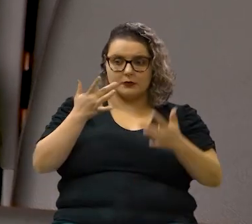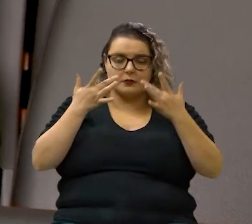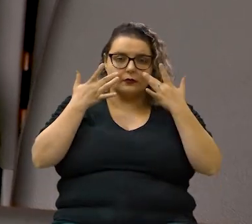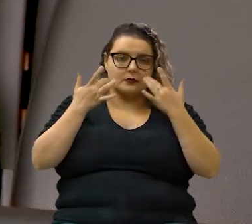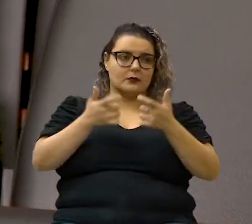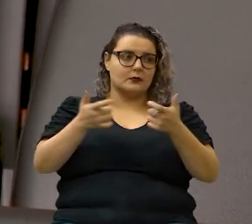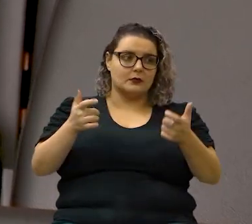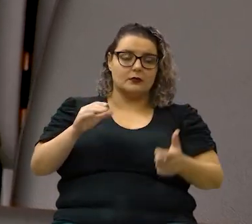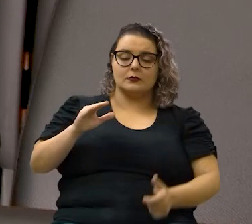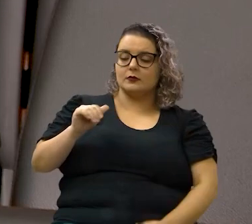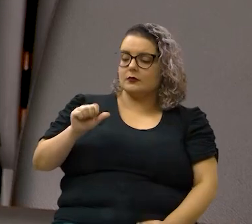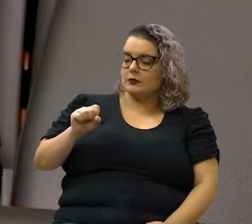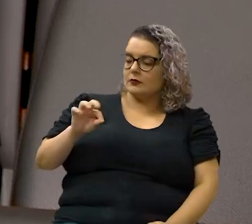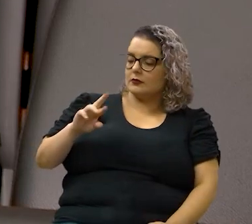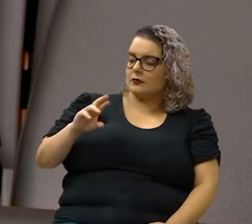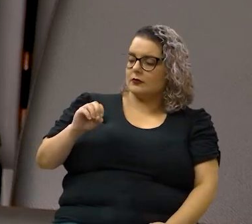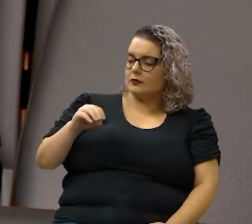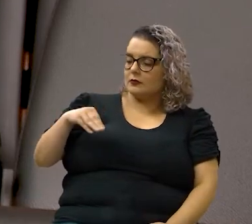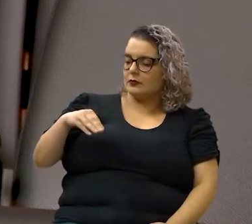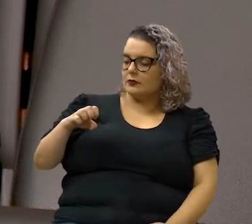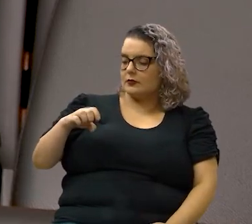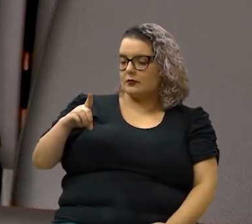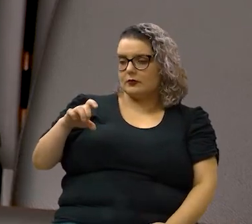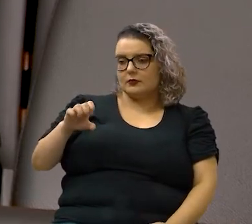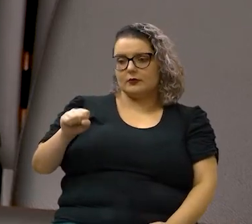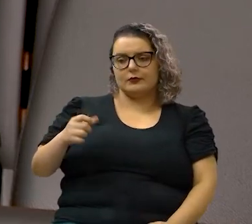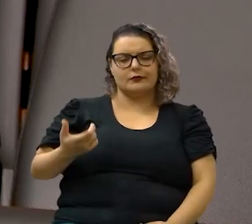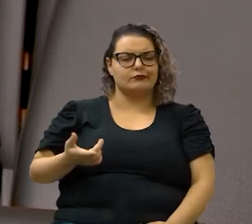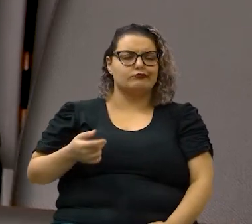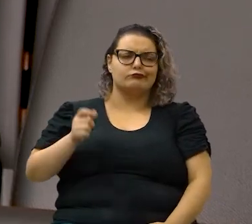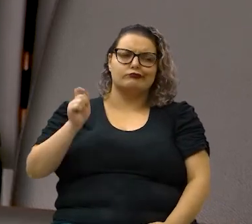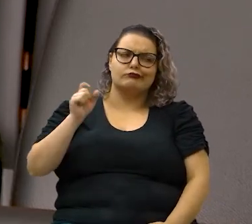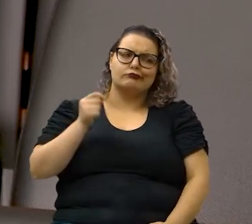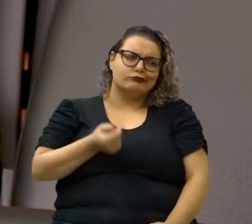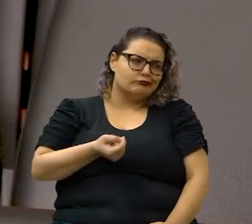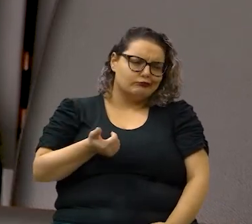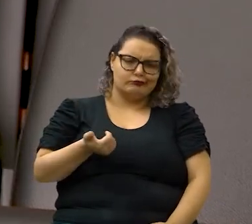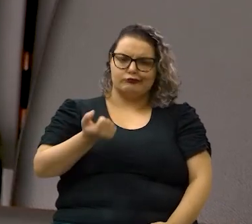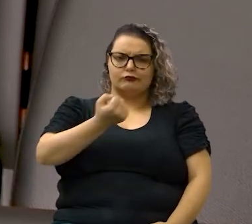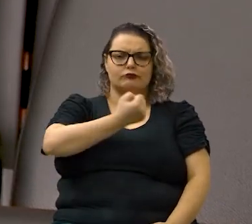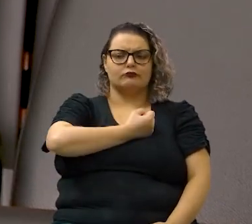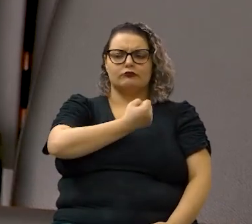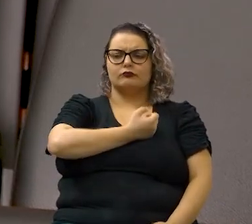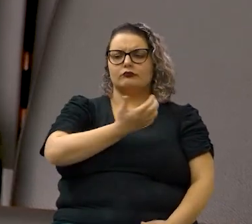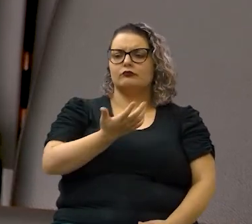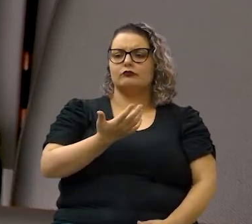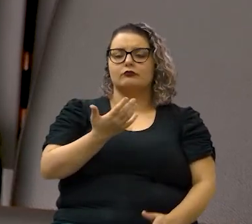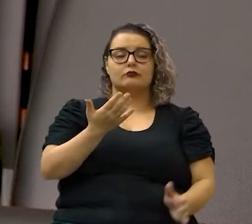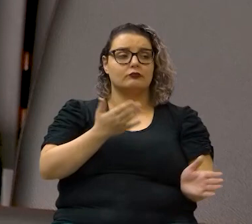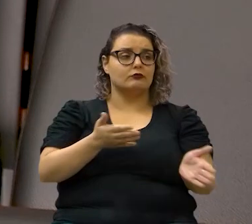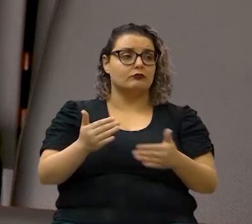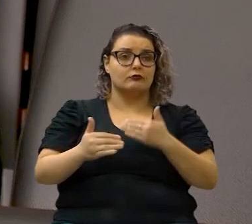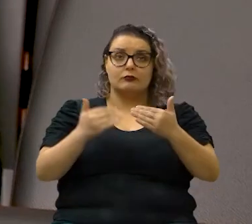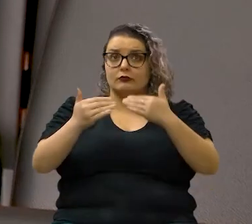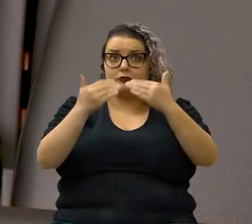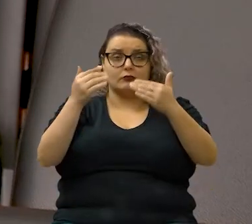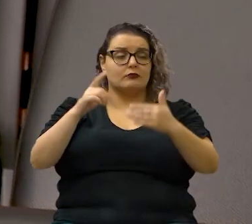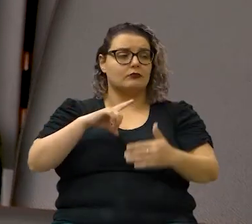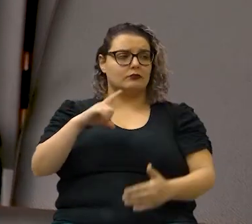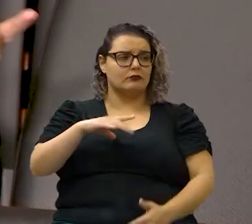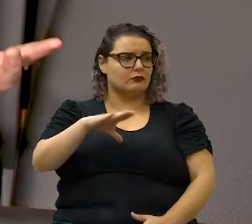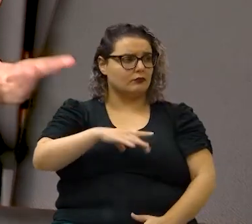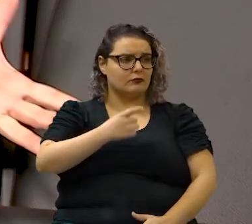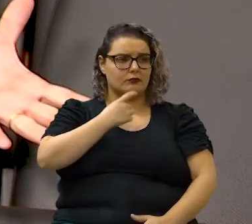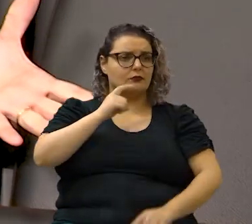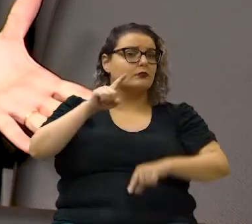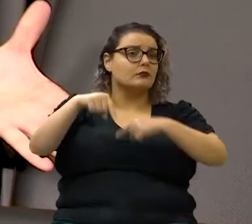teatro de maior porte, que é o Castro Mendes, e que é completamente insuficiente para o número de produções que nós temos em